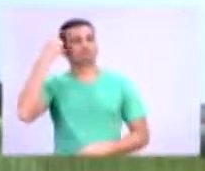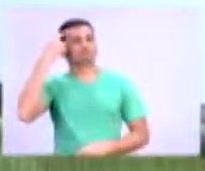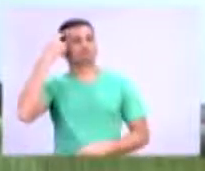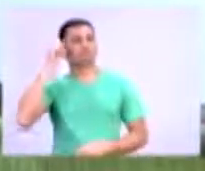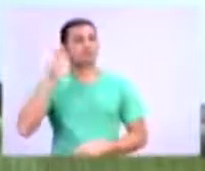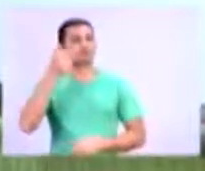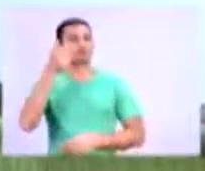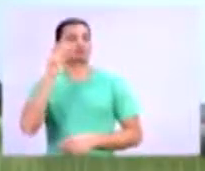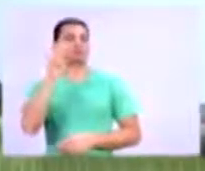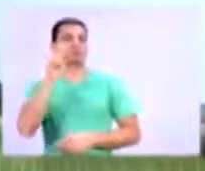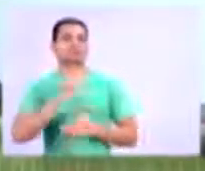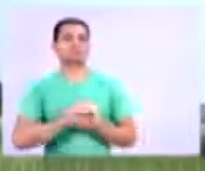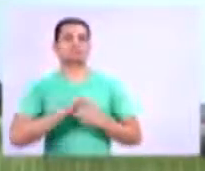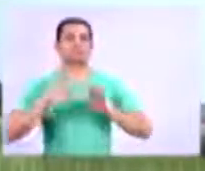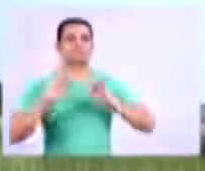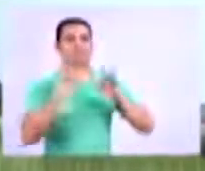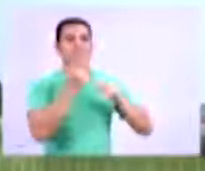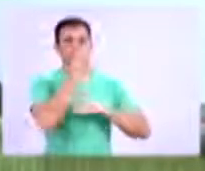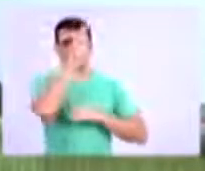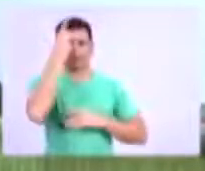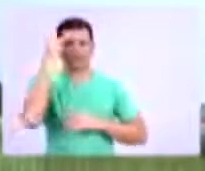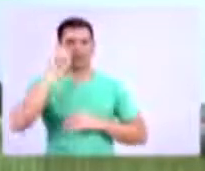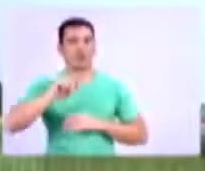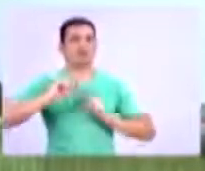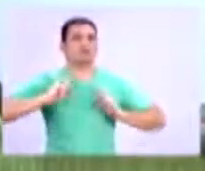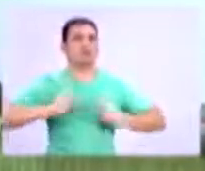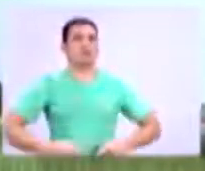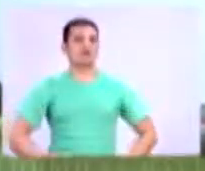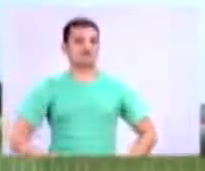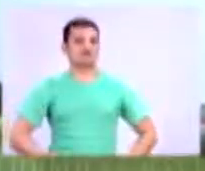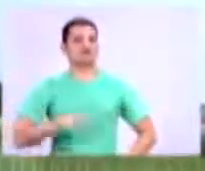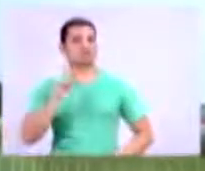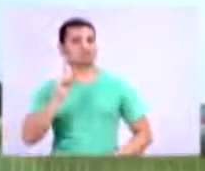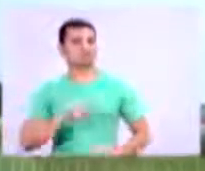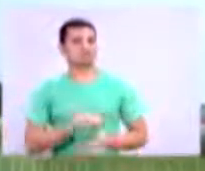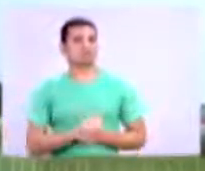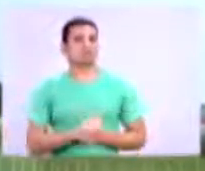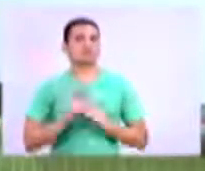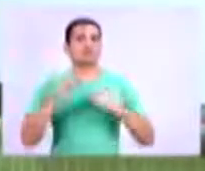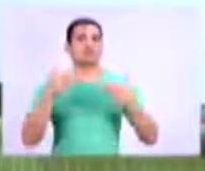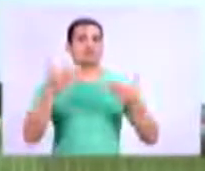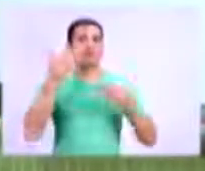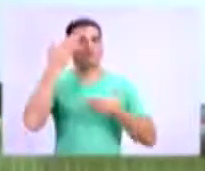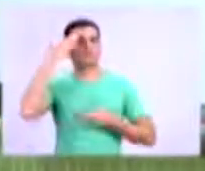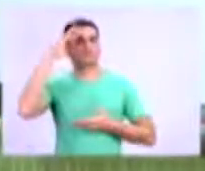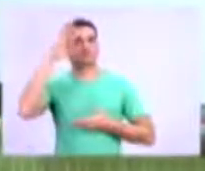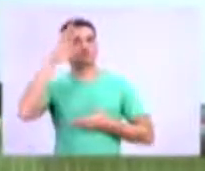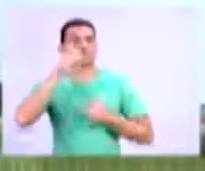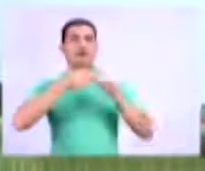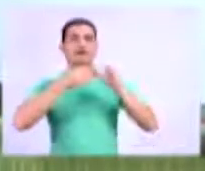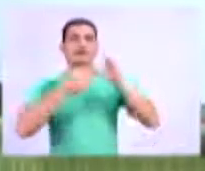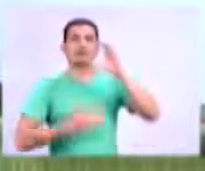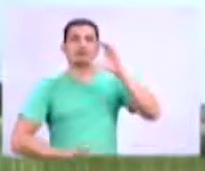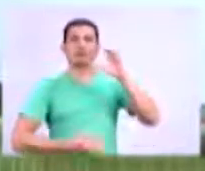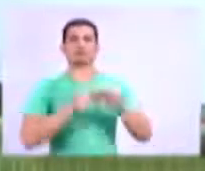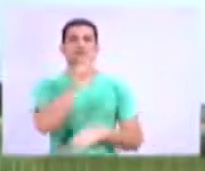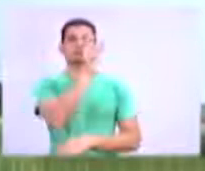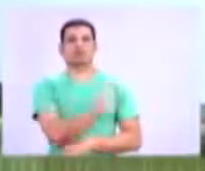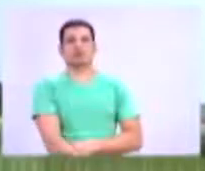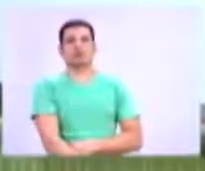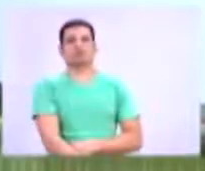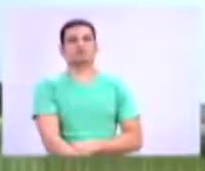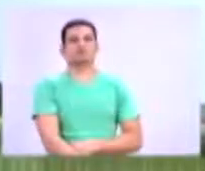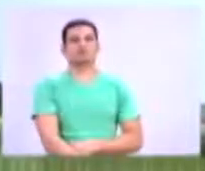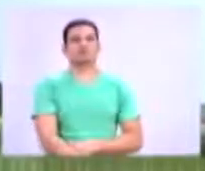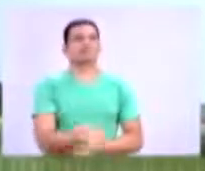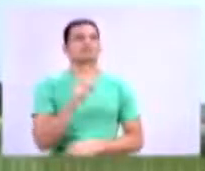princípio? Que todas as pessoas são seres humanos, né? E qual que é a principal característica do ser humano? O que faz com